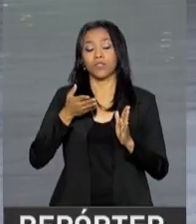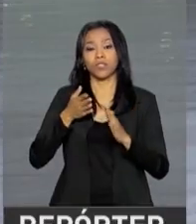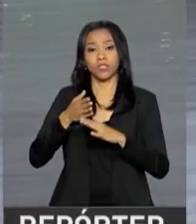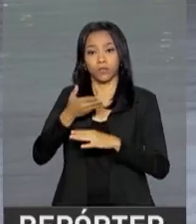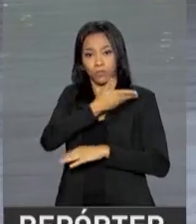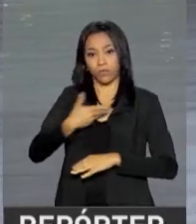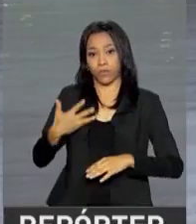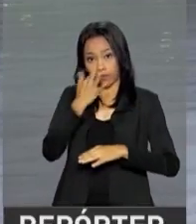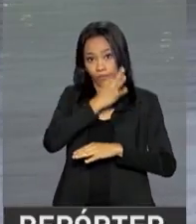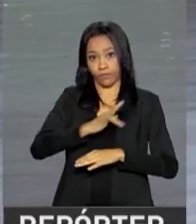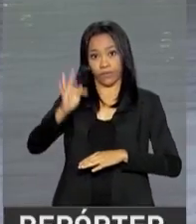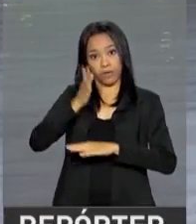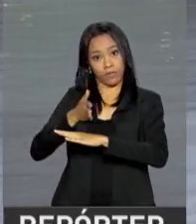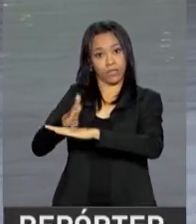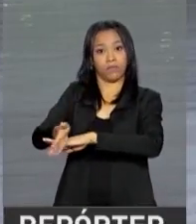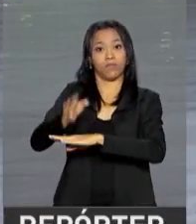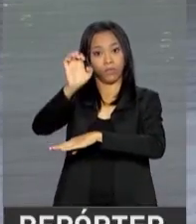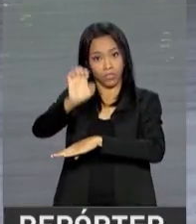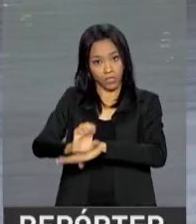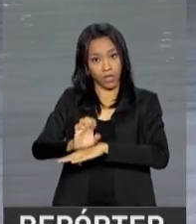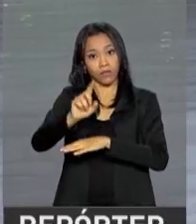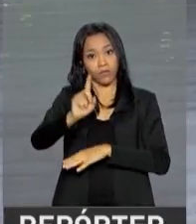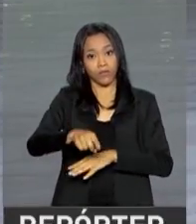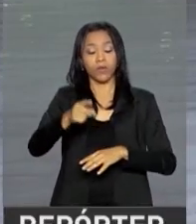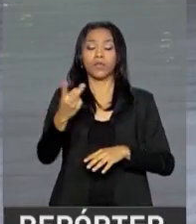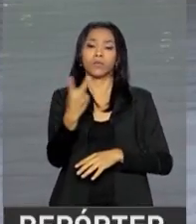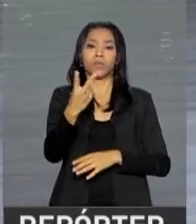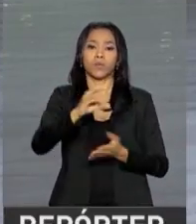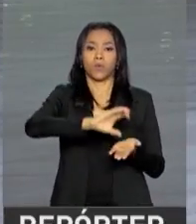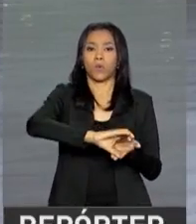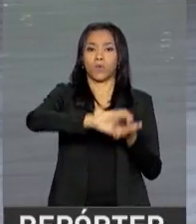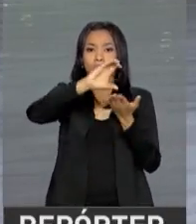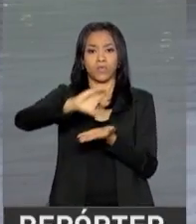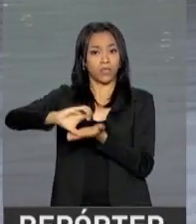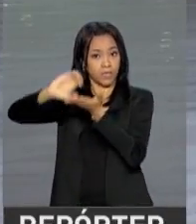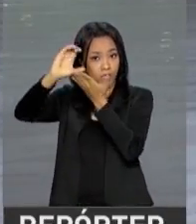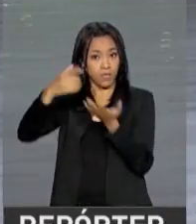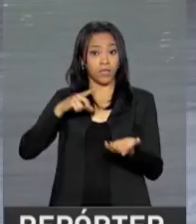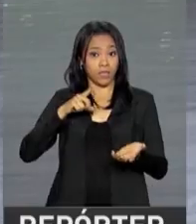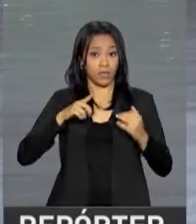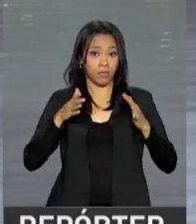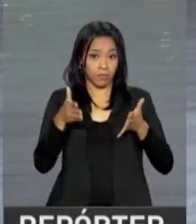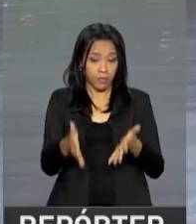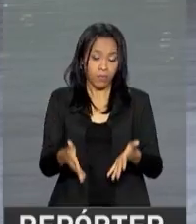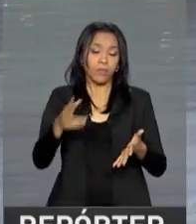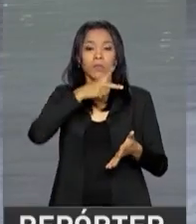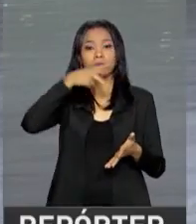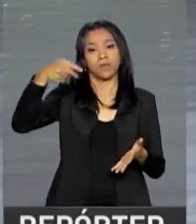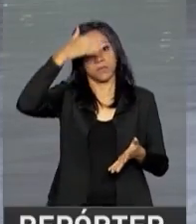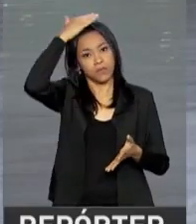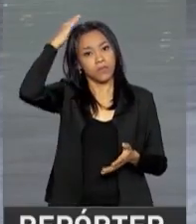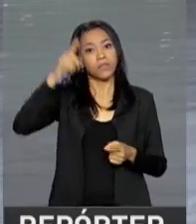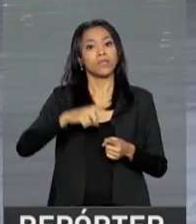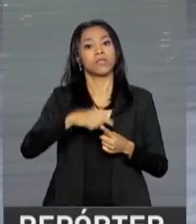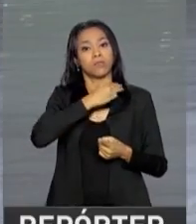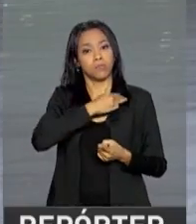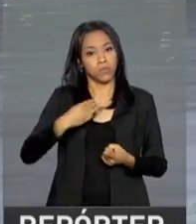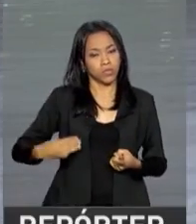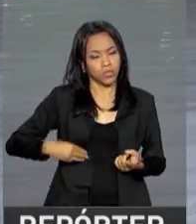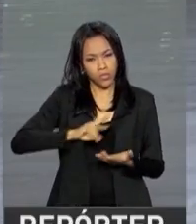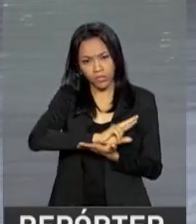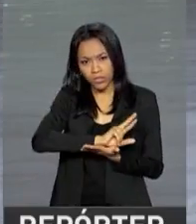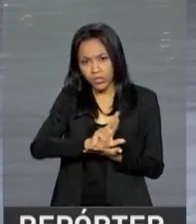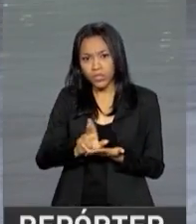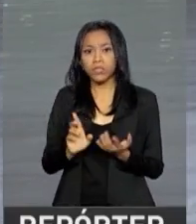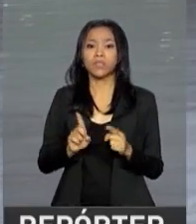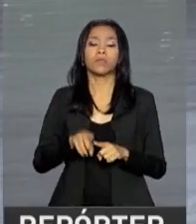da república e de defesa nacional que são compostos pelo presidente michel temer ministros de estado e parlamentares segundo o ministro da